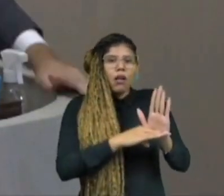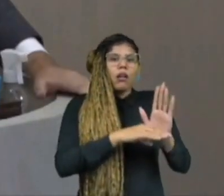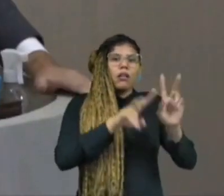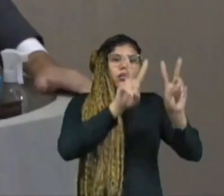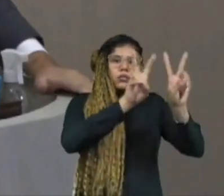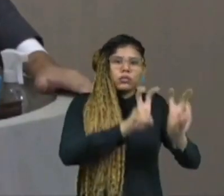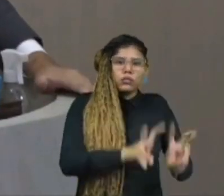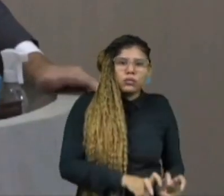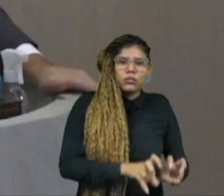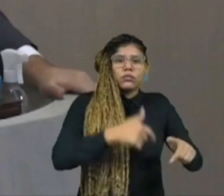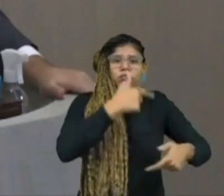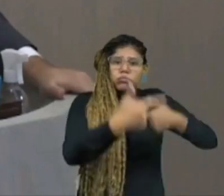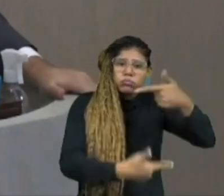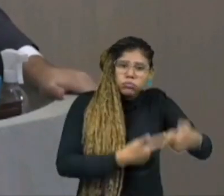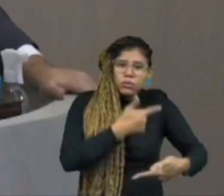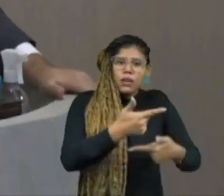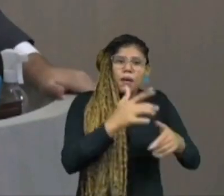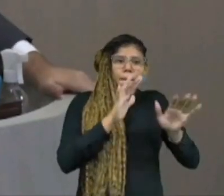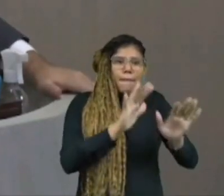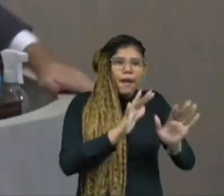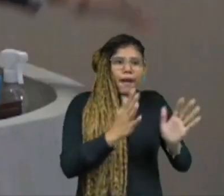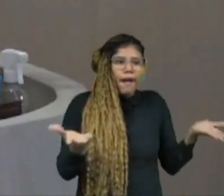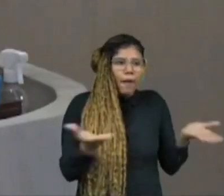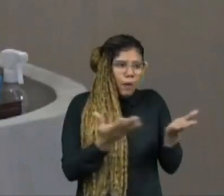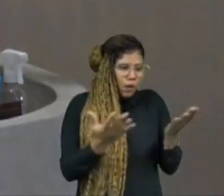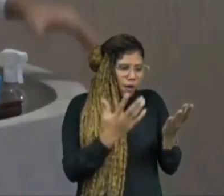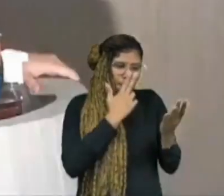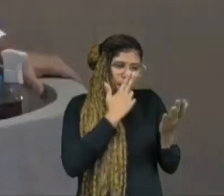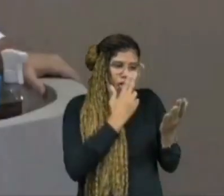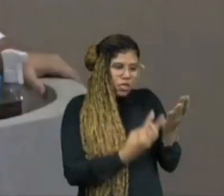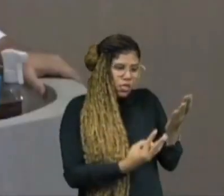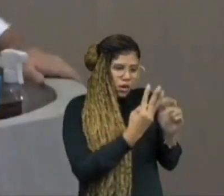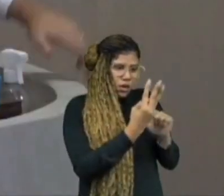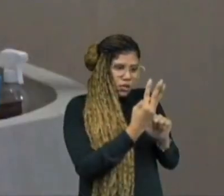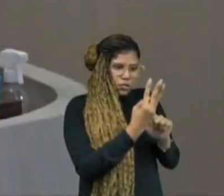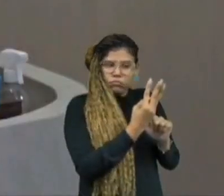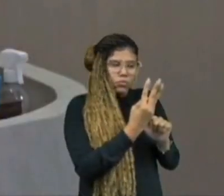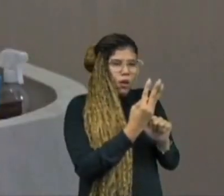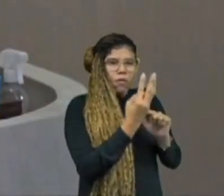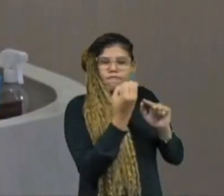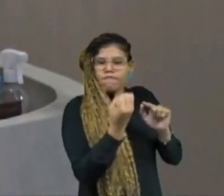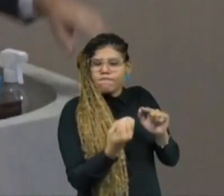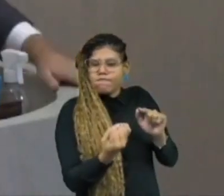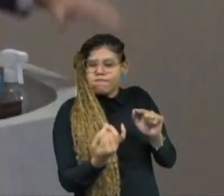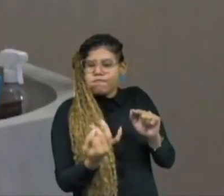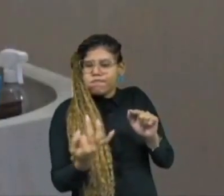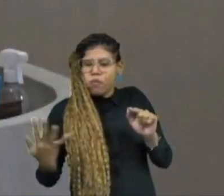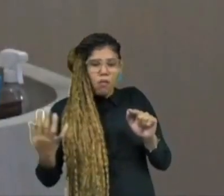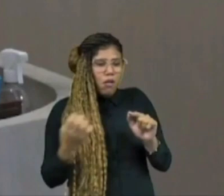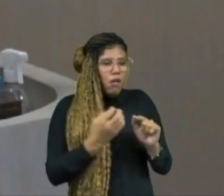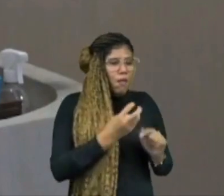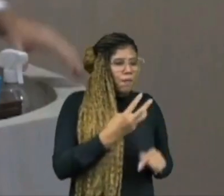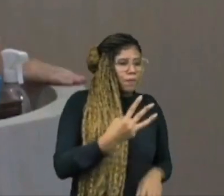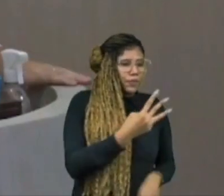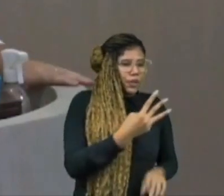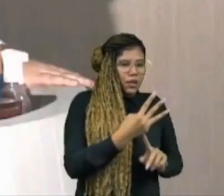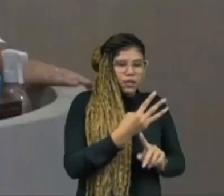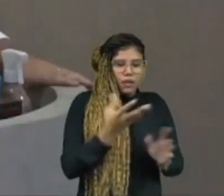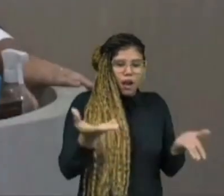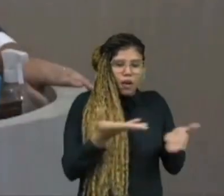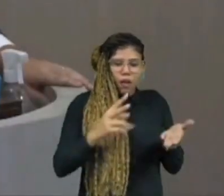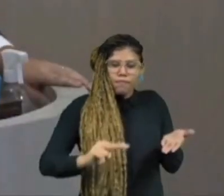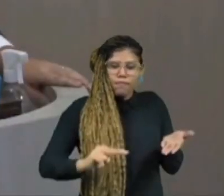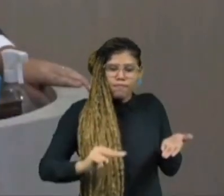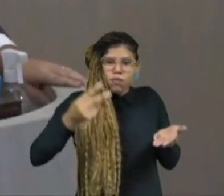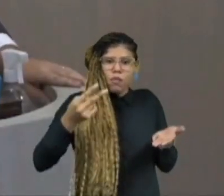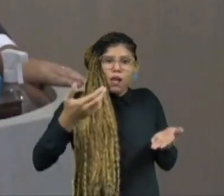para trabalhar, mas o governador está simplesmente multiplicando. Multiplicando de 3 que já existem para 10 que nós